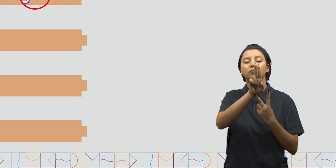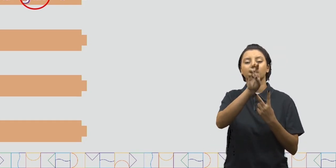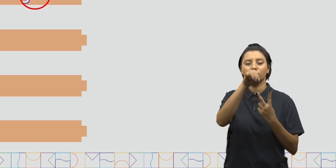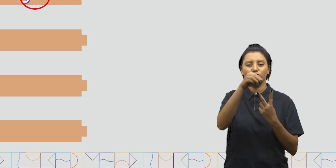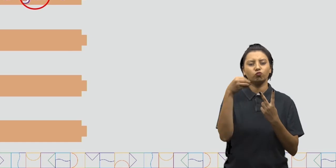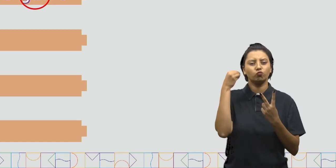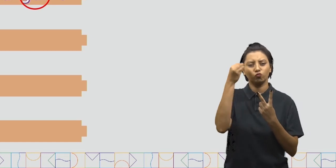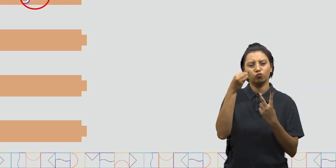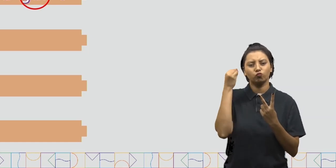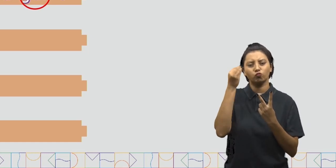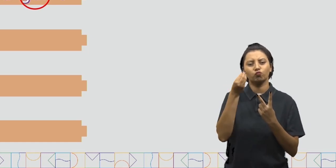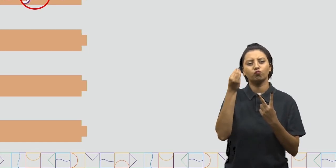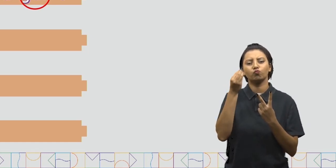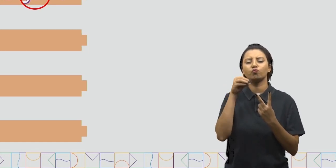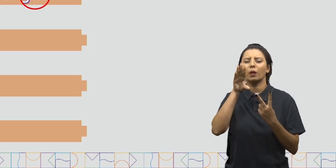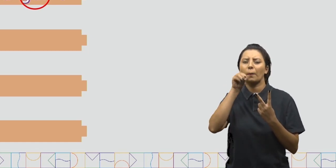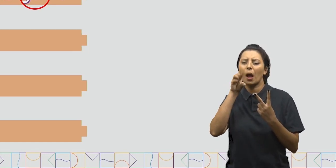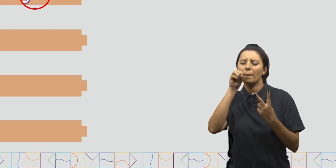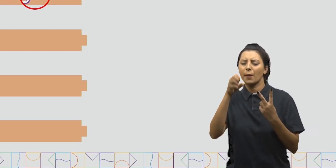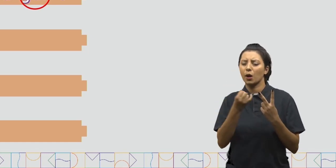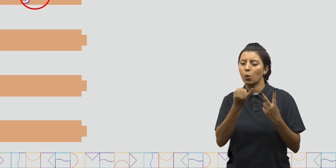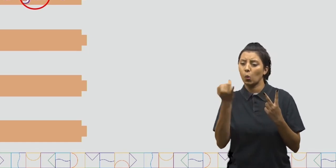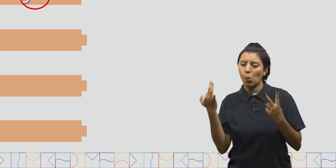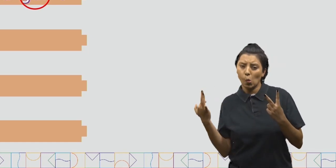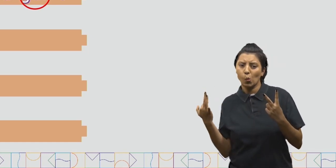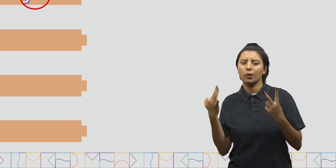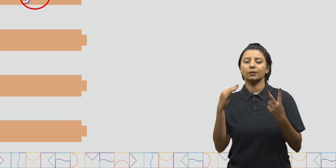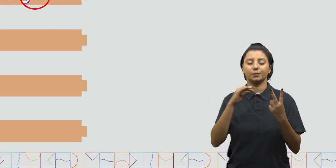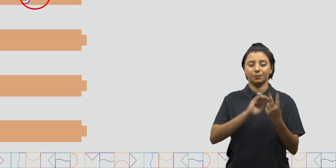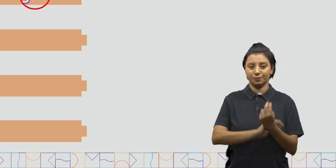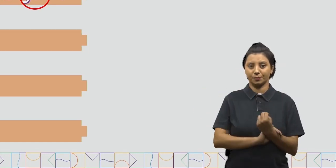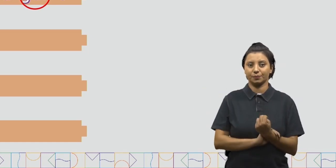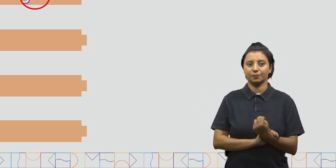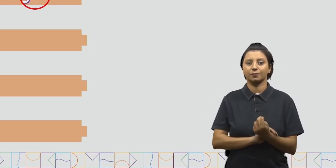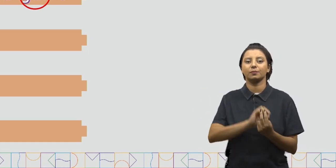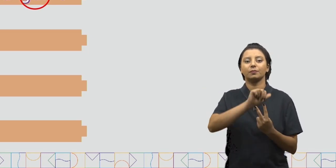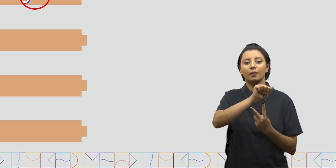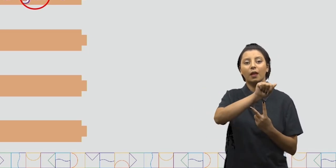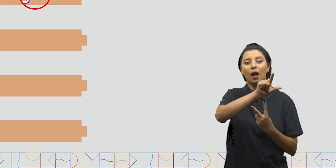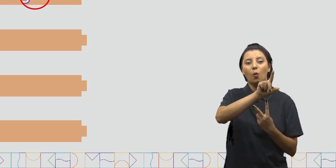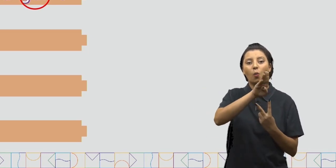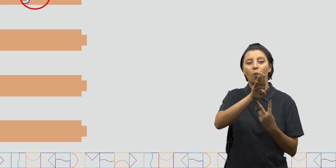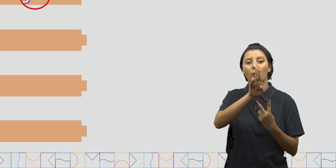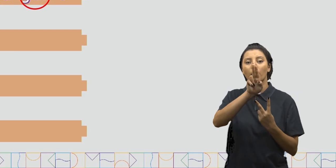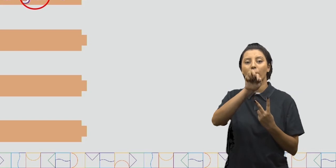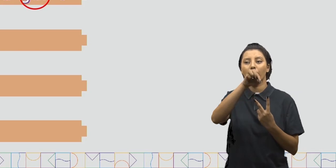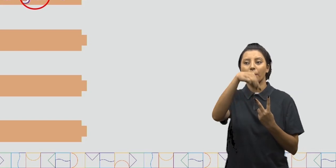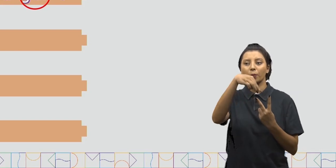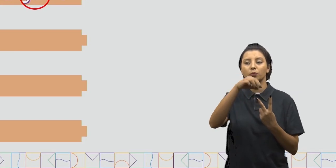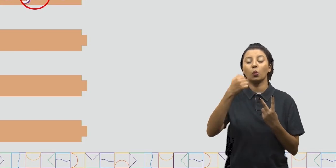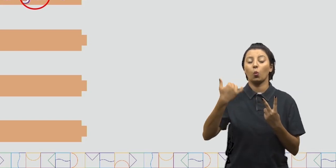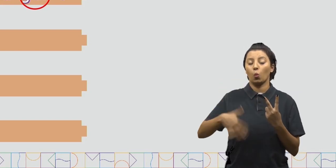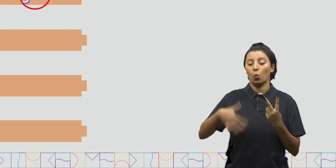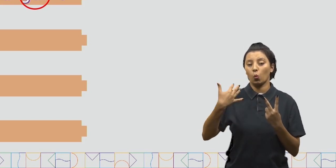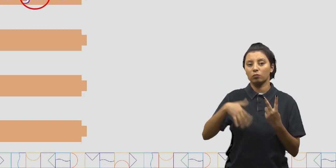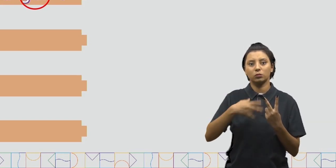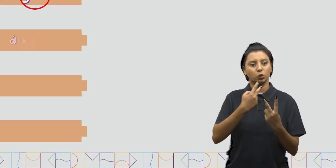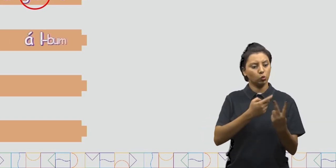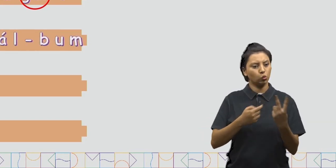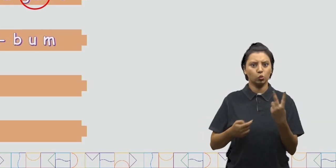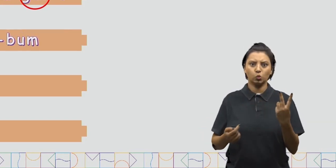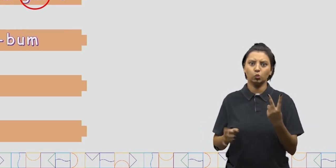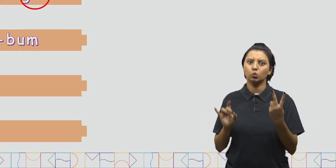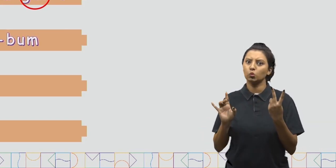palma para verificar quantas sílabas tem a palavra albo. Álbum. Nossa, só